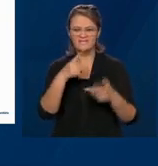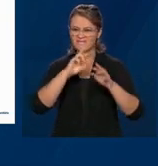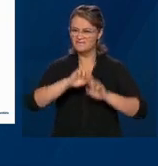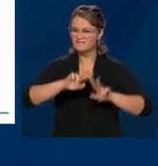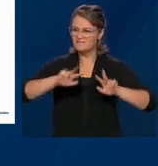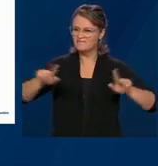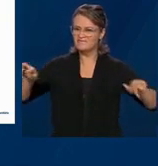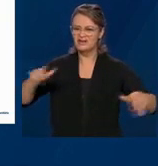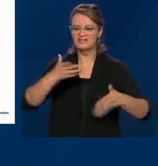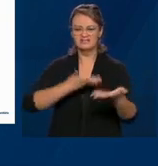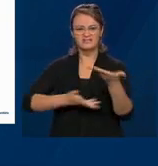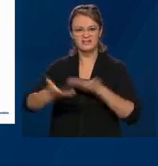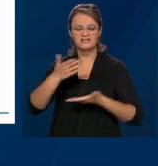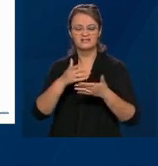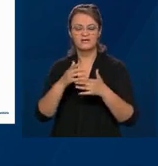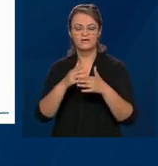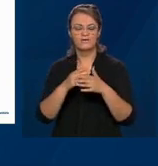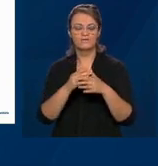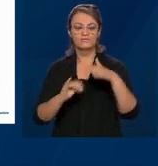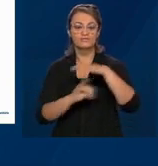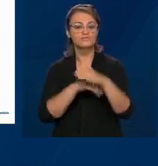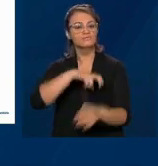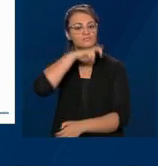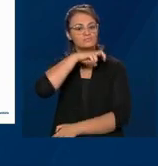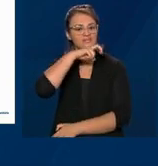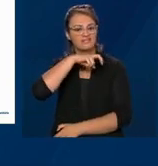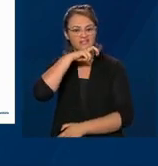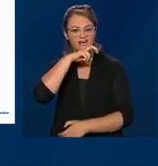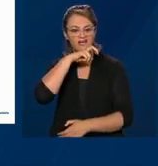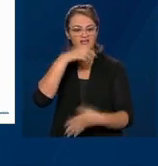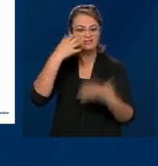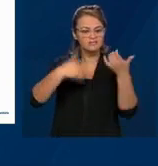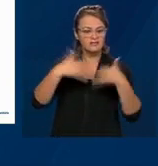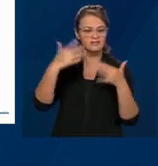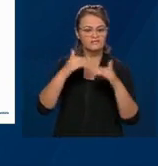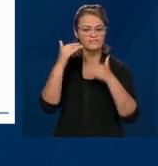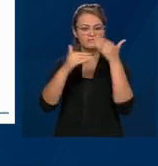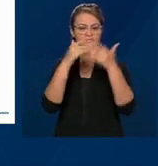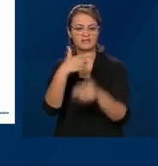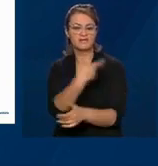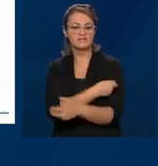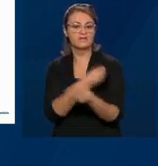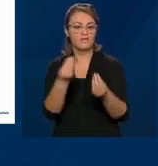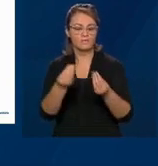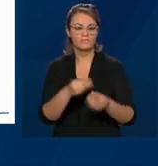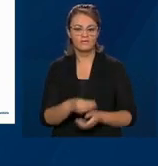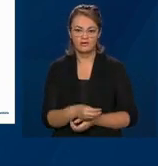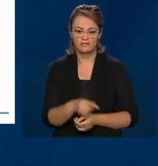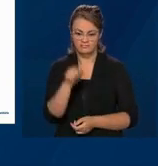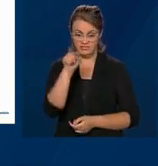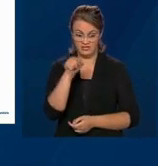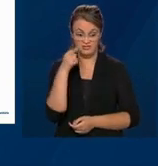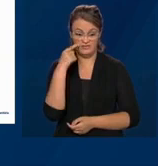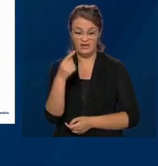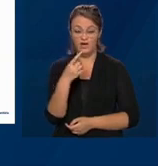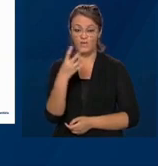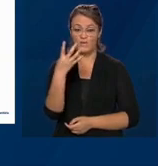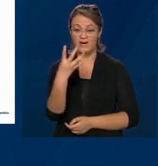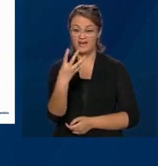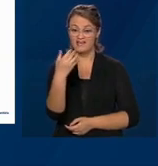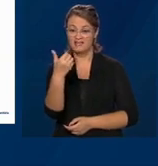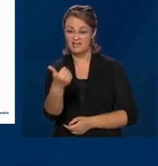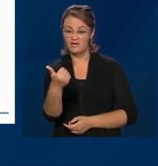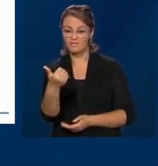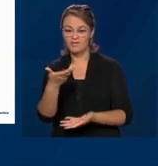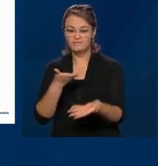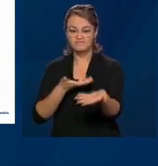diversas interações com o Instituto Butantan para discutir o desenvolvimento vacinal. Foram 41 comunicações